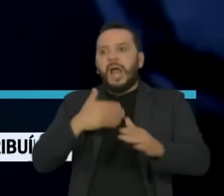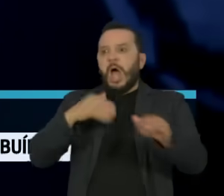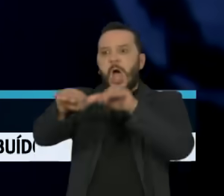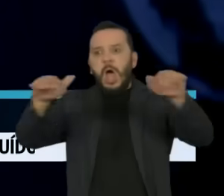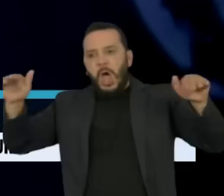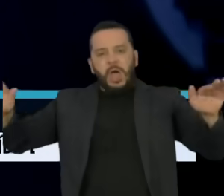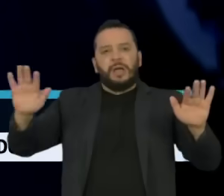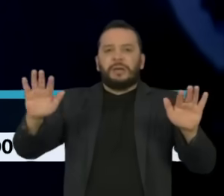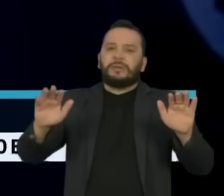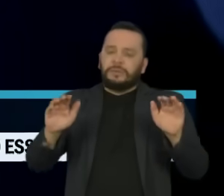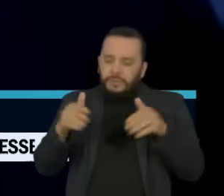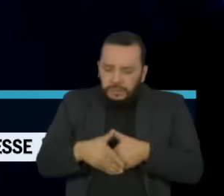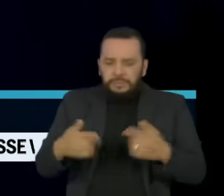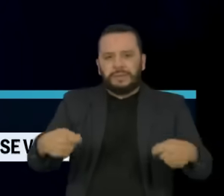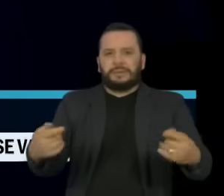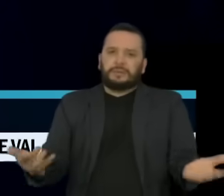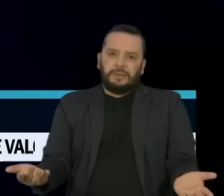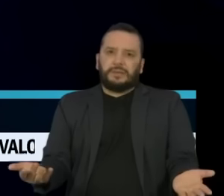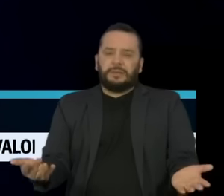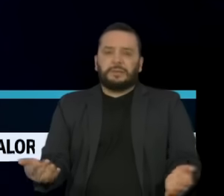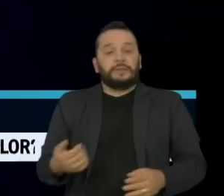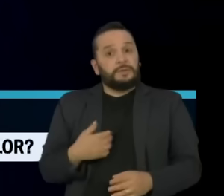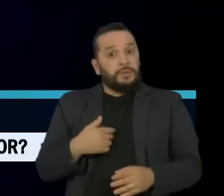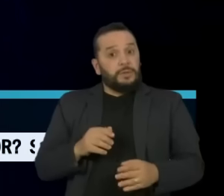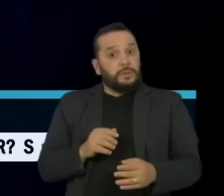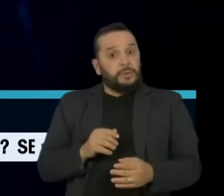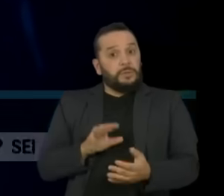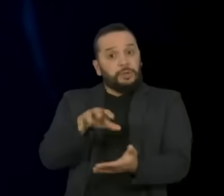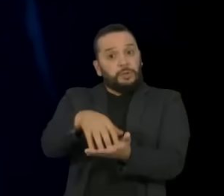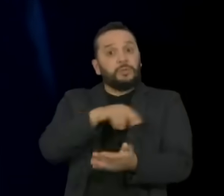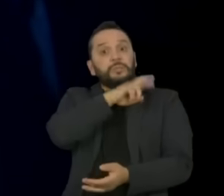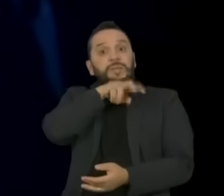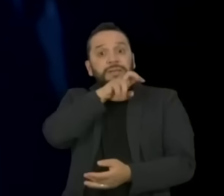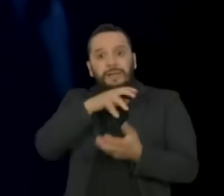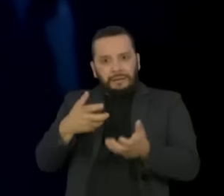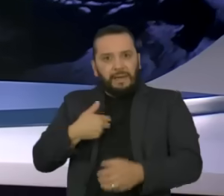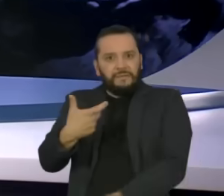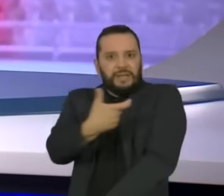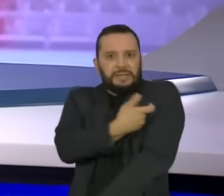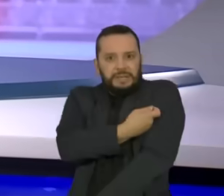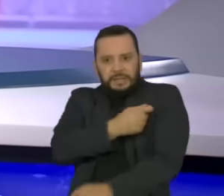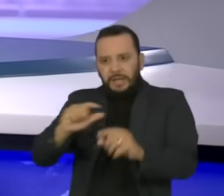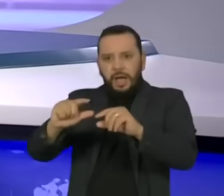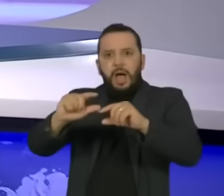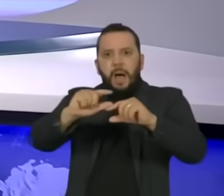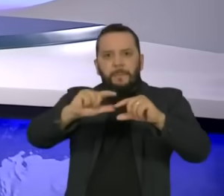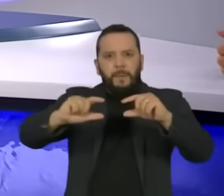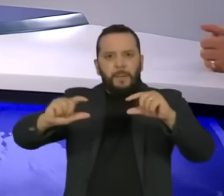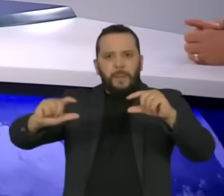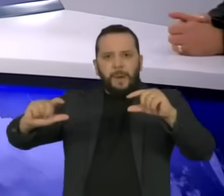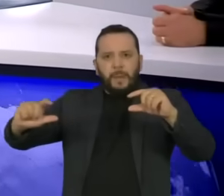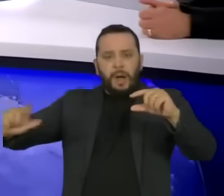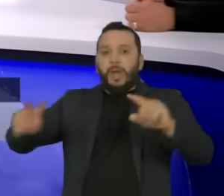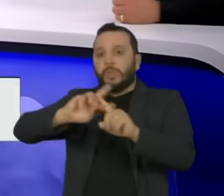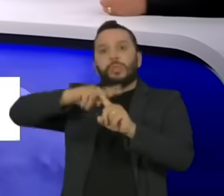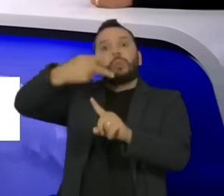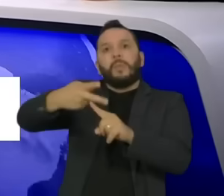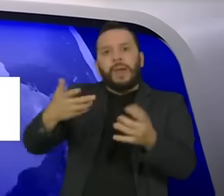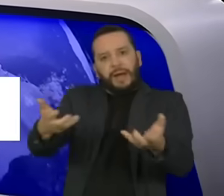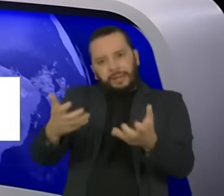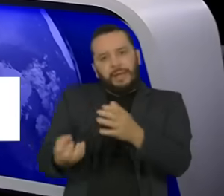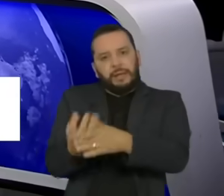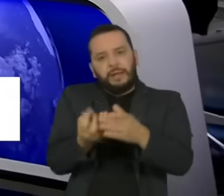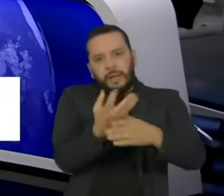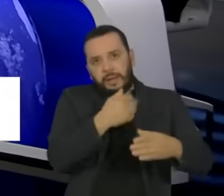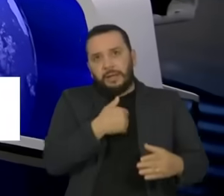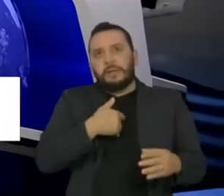E veja a seguir, o Instituto Butantan quer dobrar a capacidade de produção de vacinas. E ainda os avanços no mundo científico com a